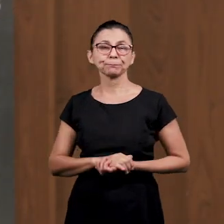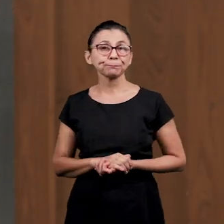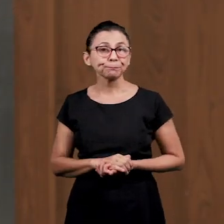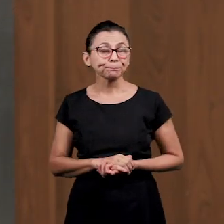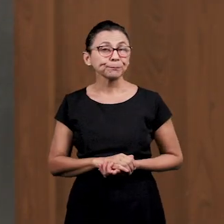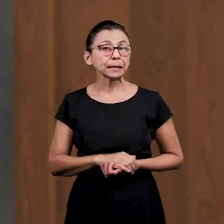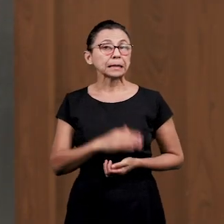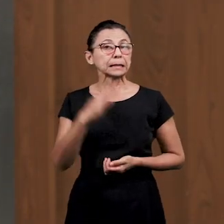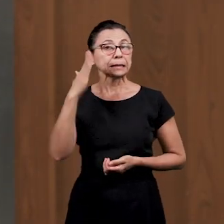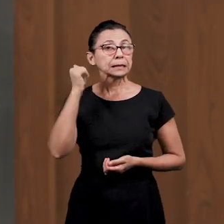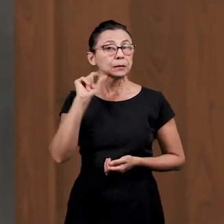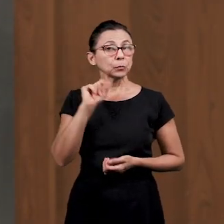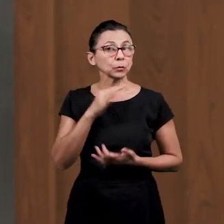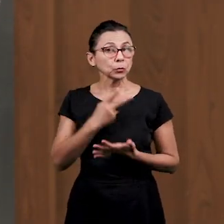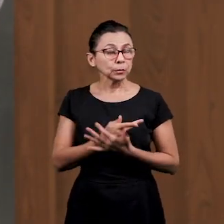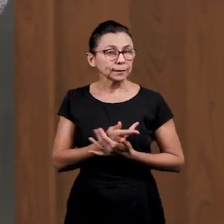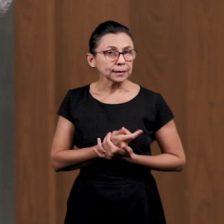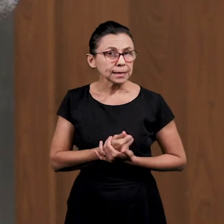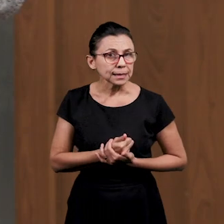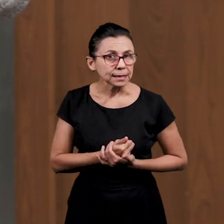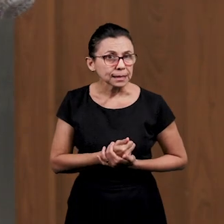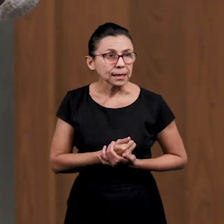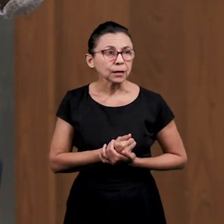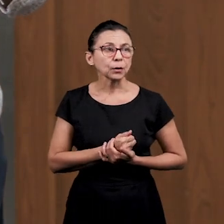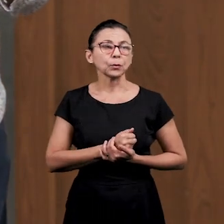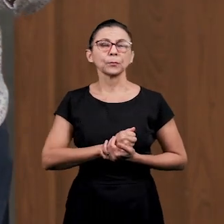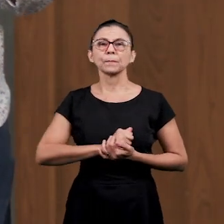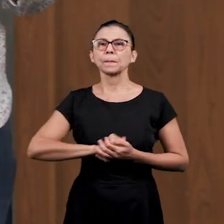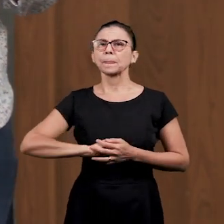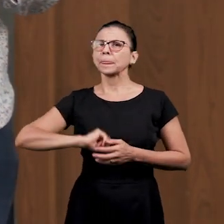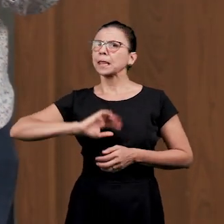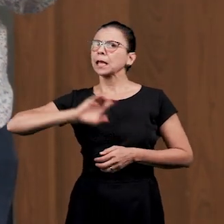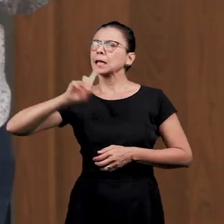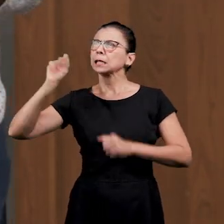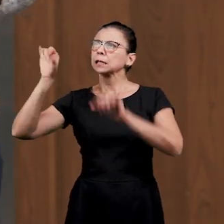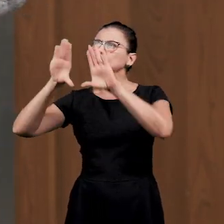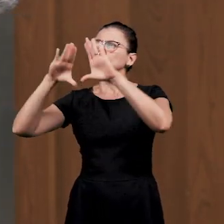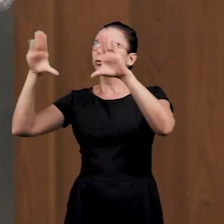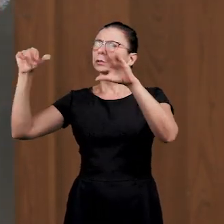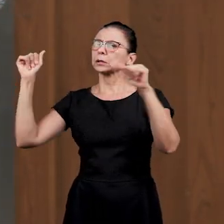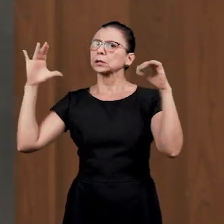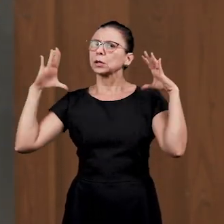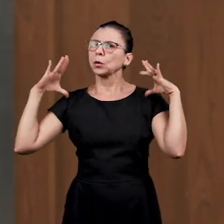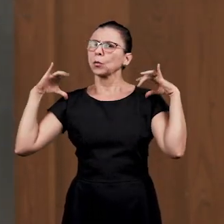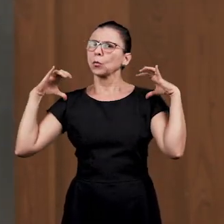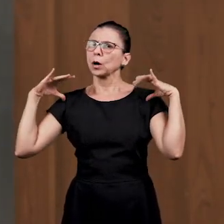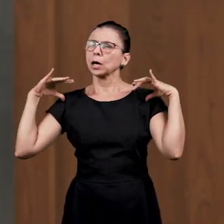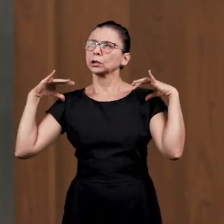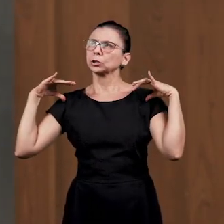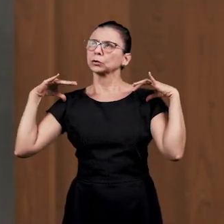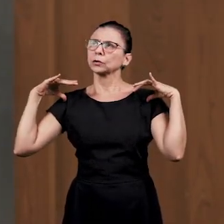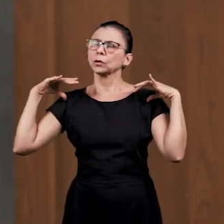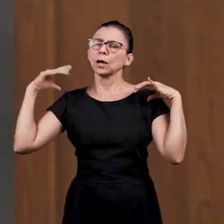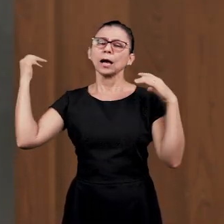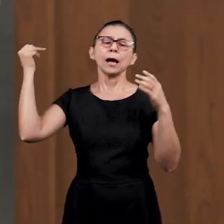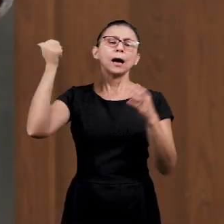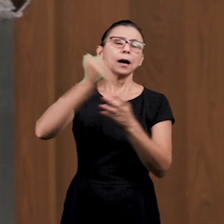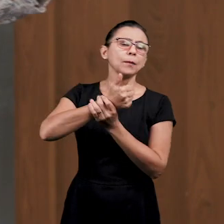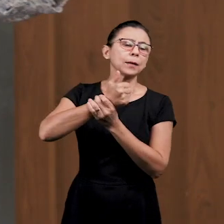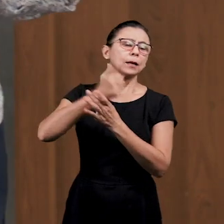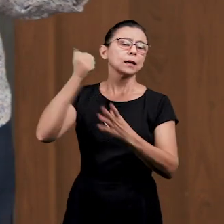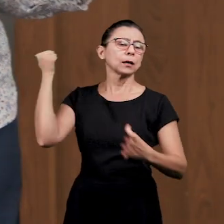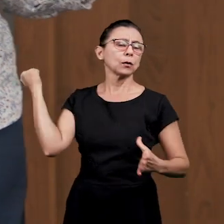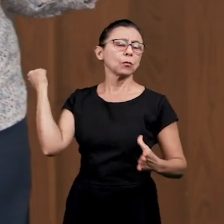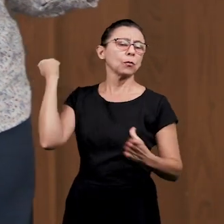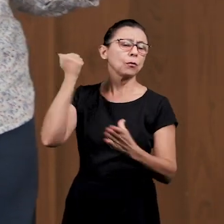Deus fez? O anjo do Senhor bradou do céu e disse: Abraão, Abraão. E Abraão disse: